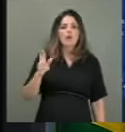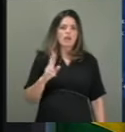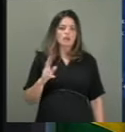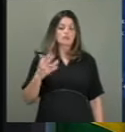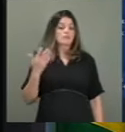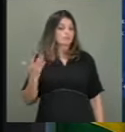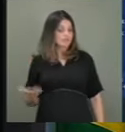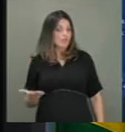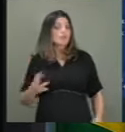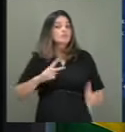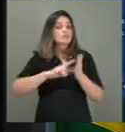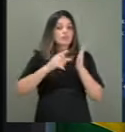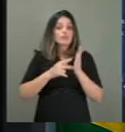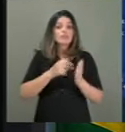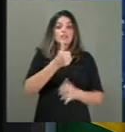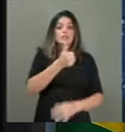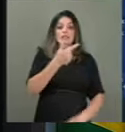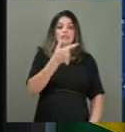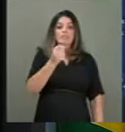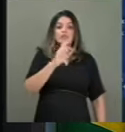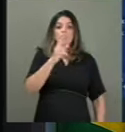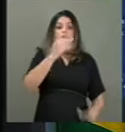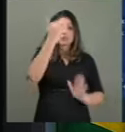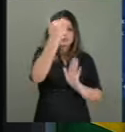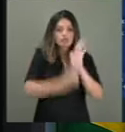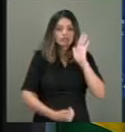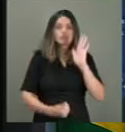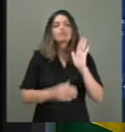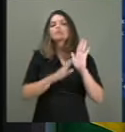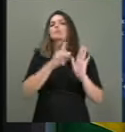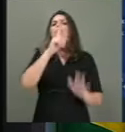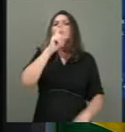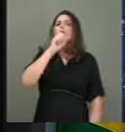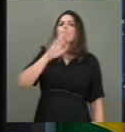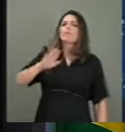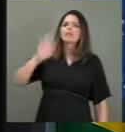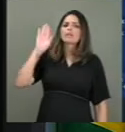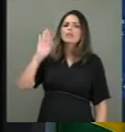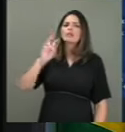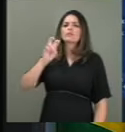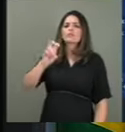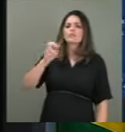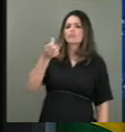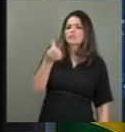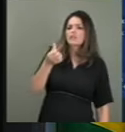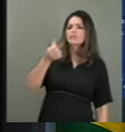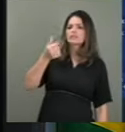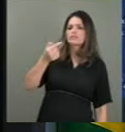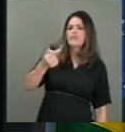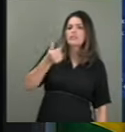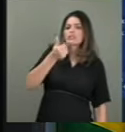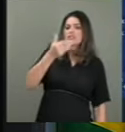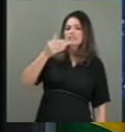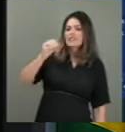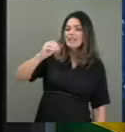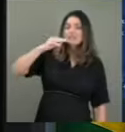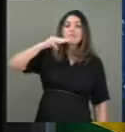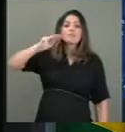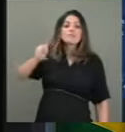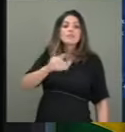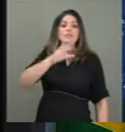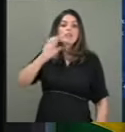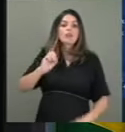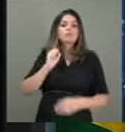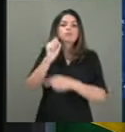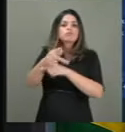seja menos 120 Prometeram 5 6 7 10 milhões de novos empregos o